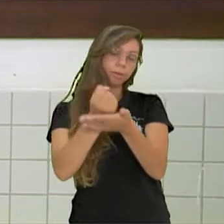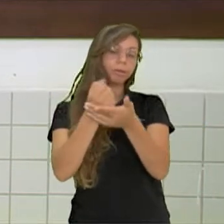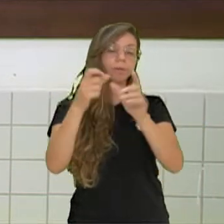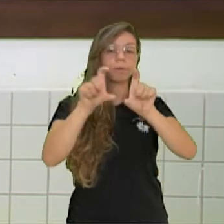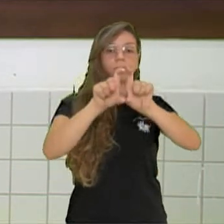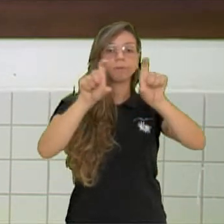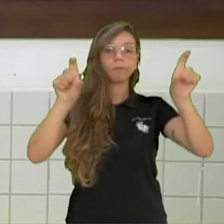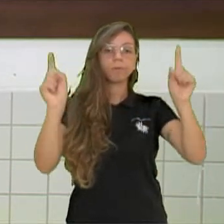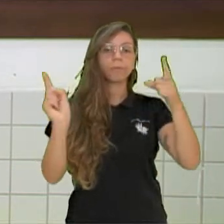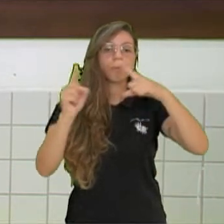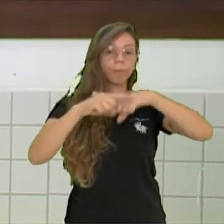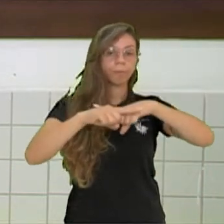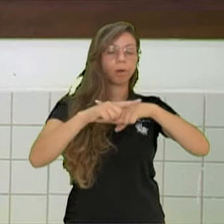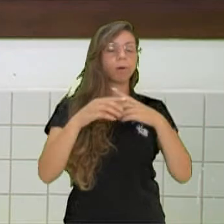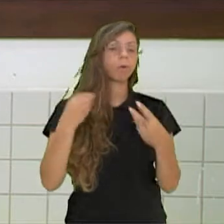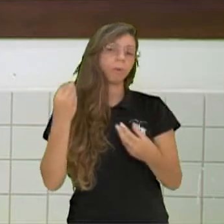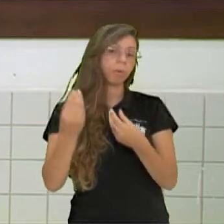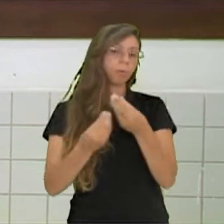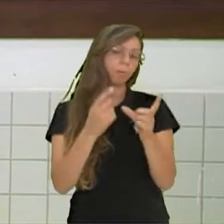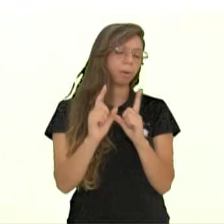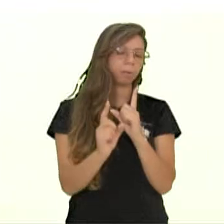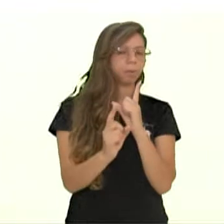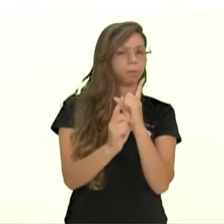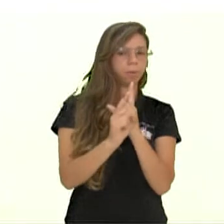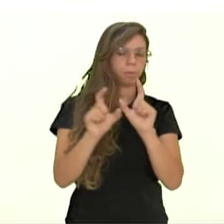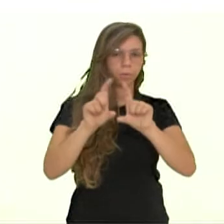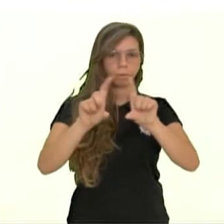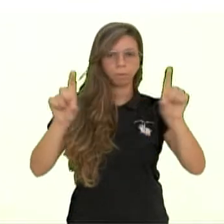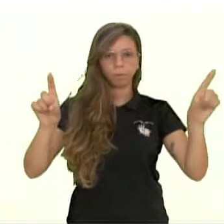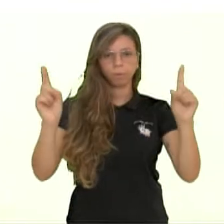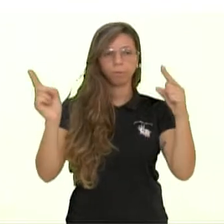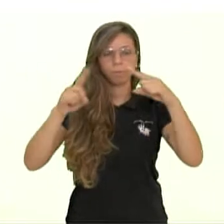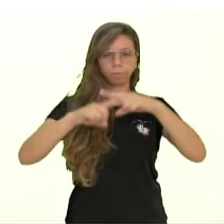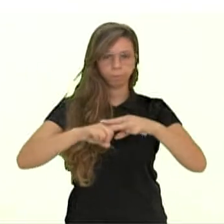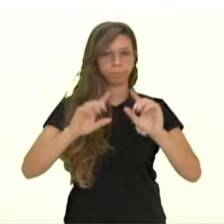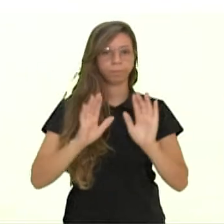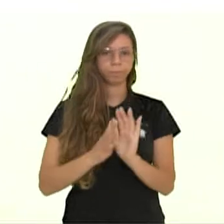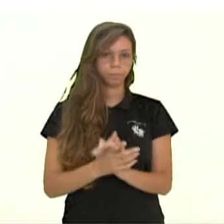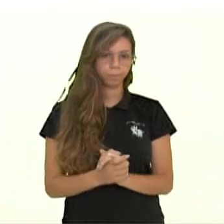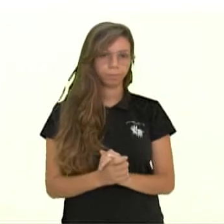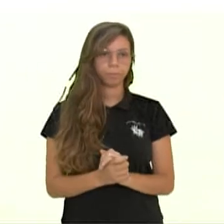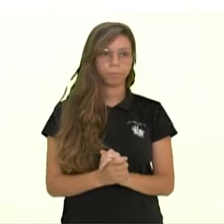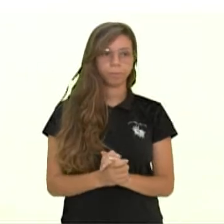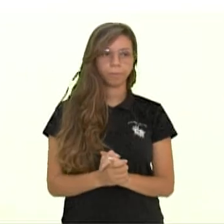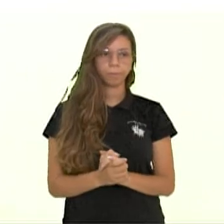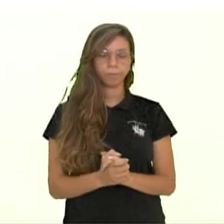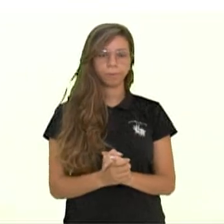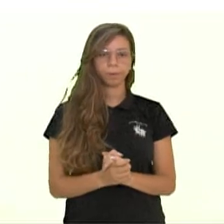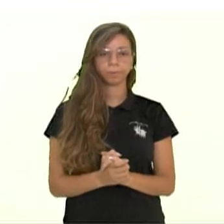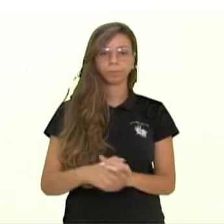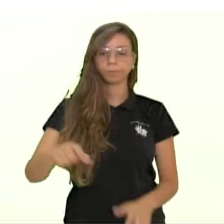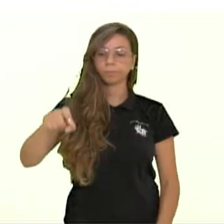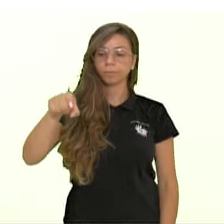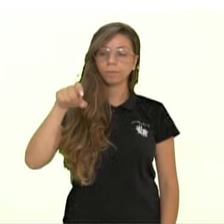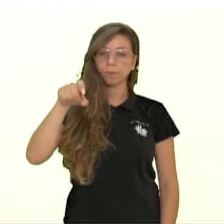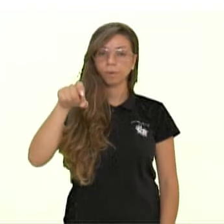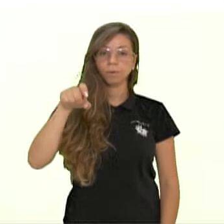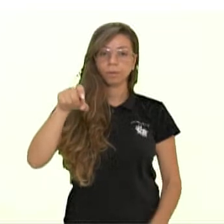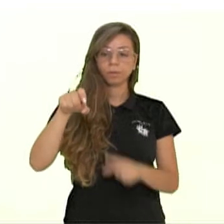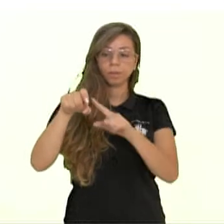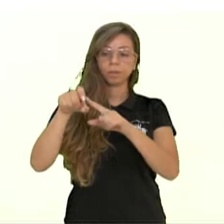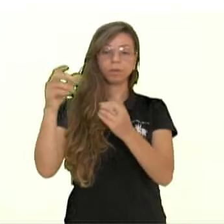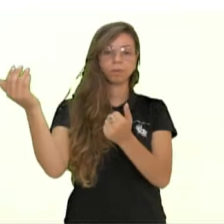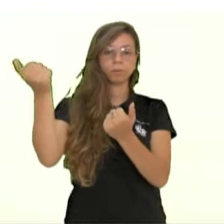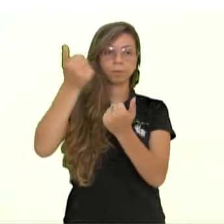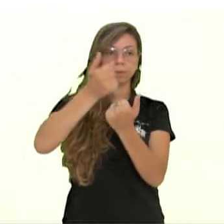função inversa. E como que eu encontro essa função inversa? Basta você trocar x por y